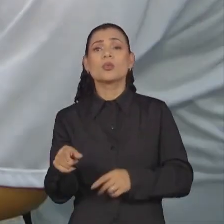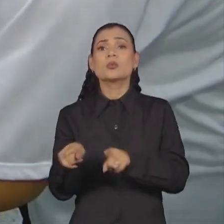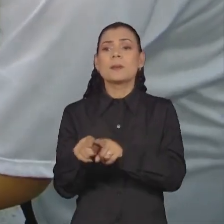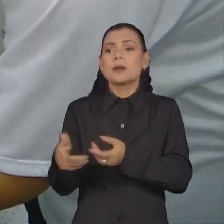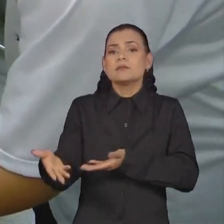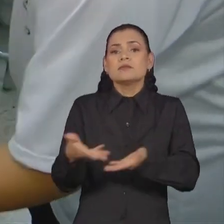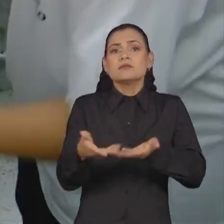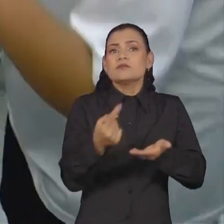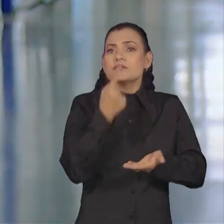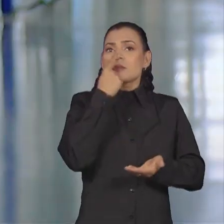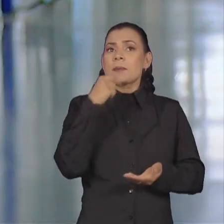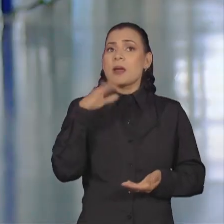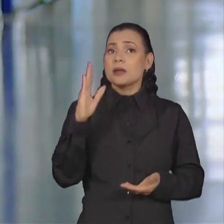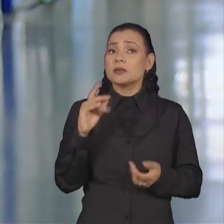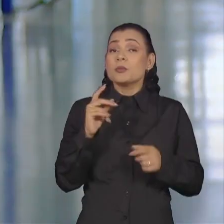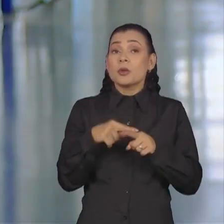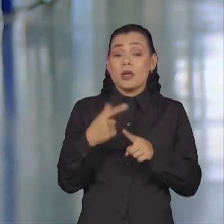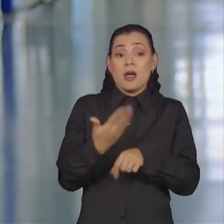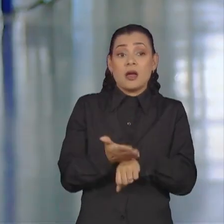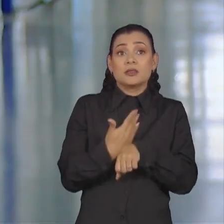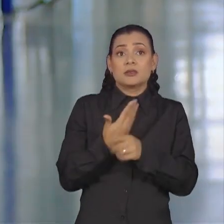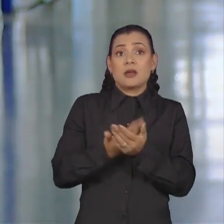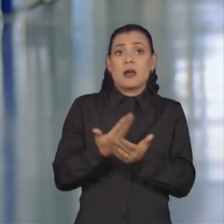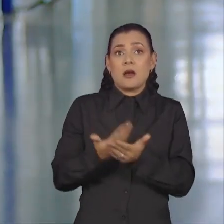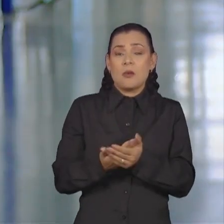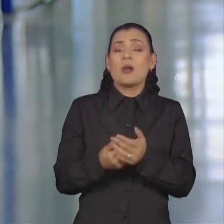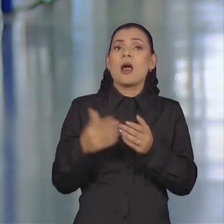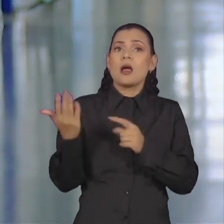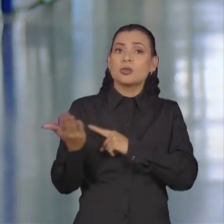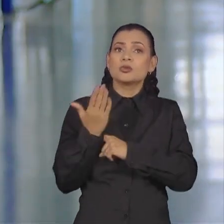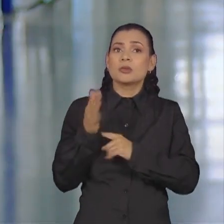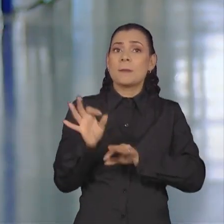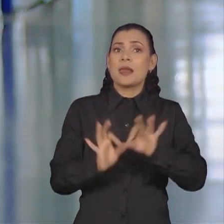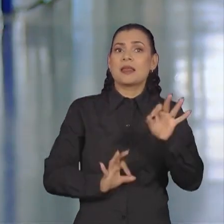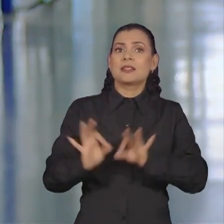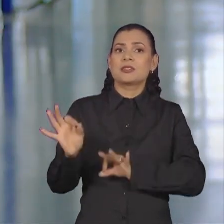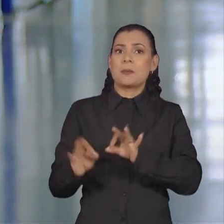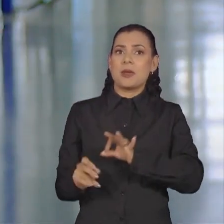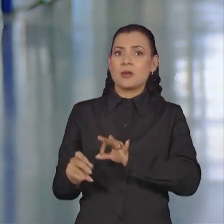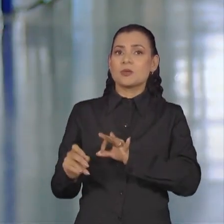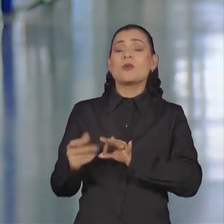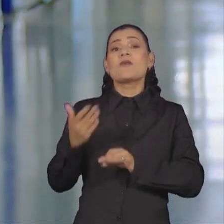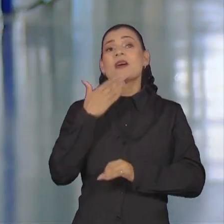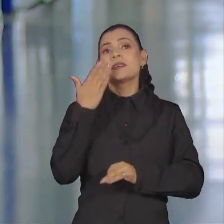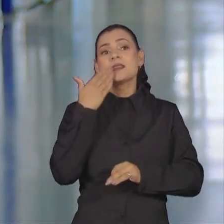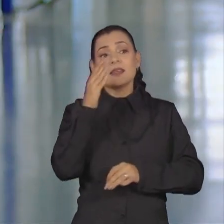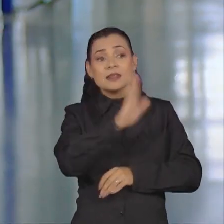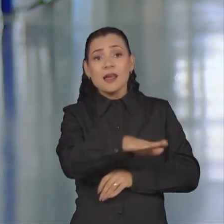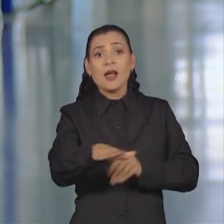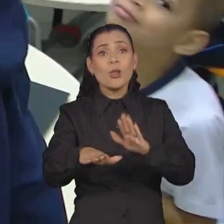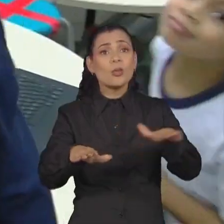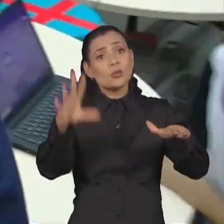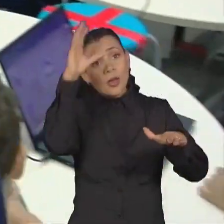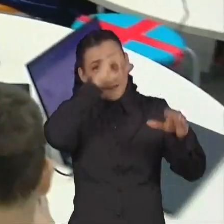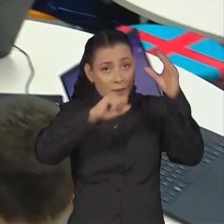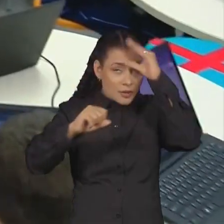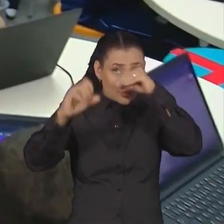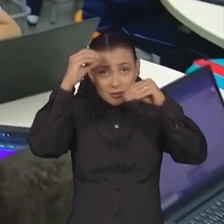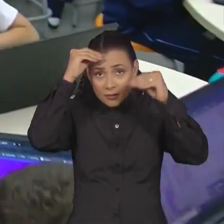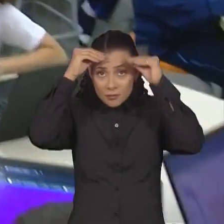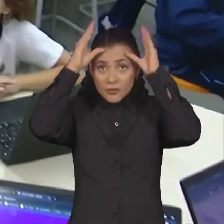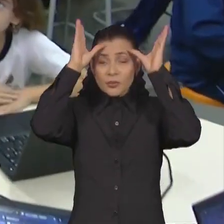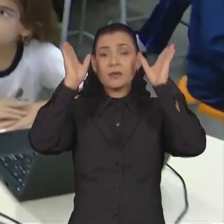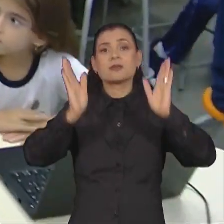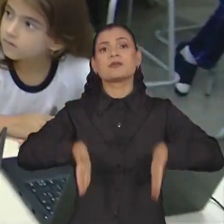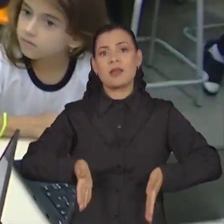gente trabalha com ele antes da aula, ele ajuda no planejamento, facilita a aprendizagem dos estudantes. O programa